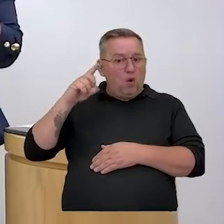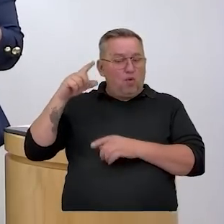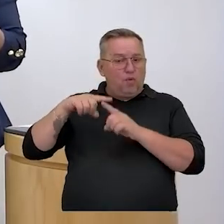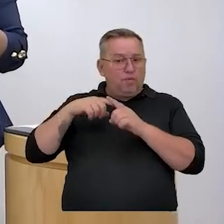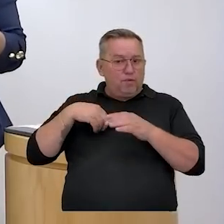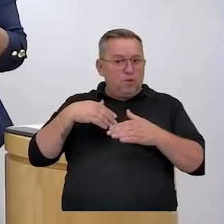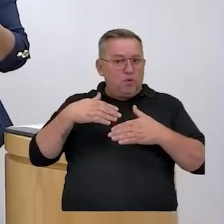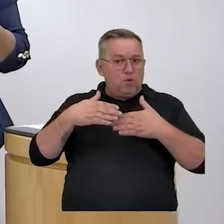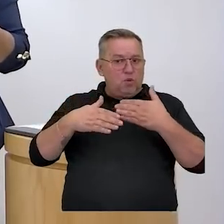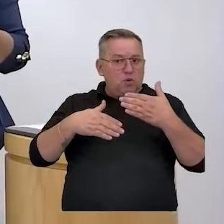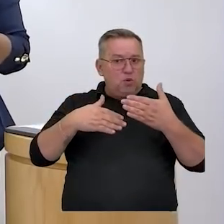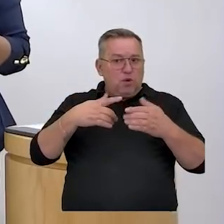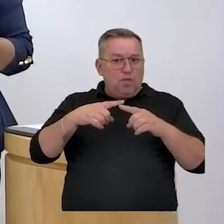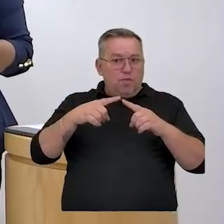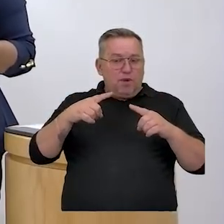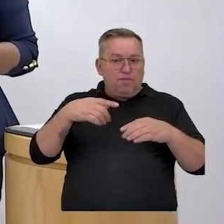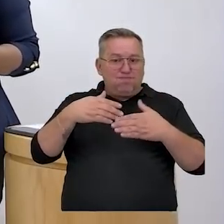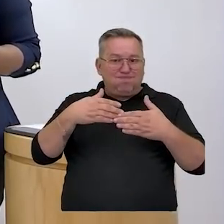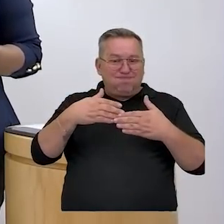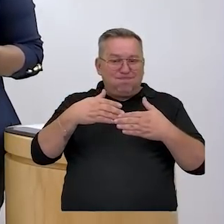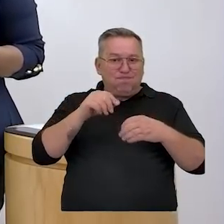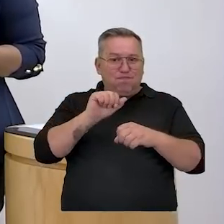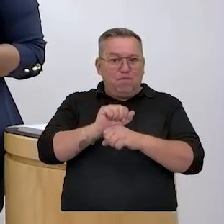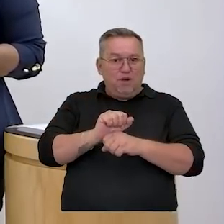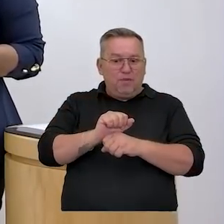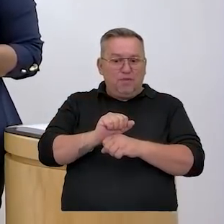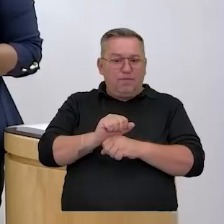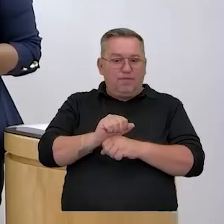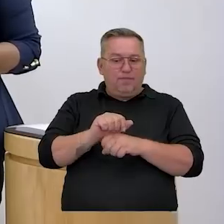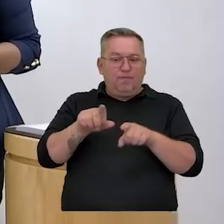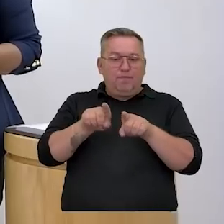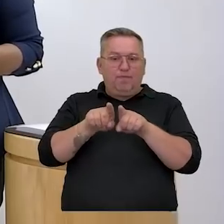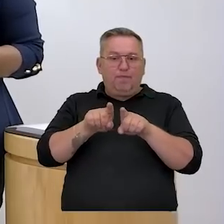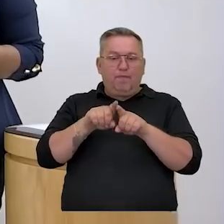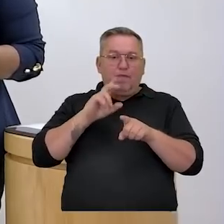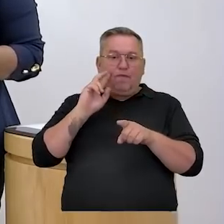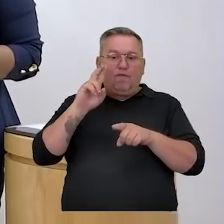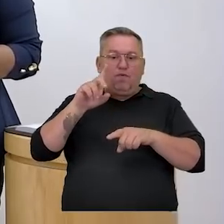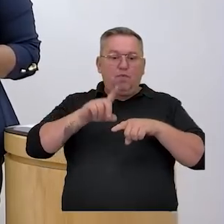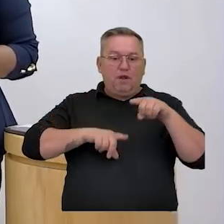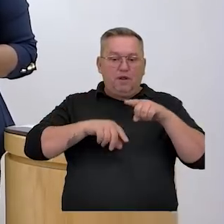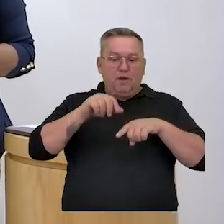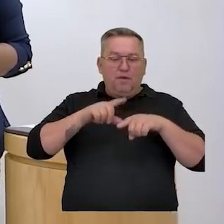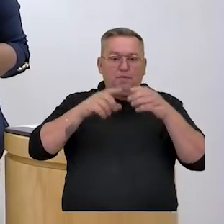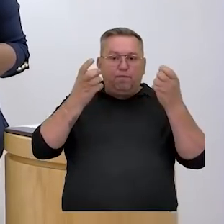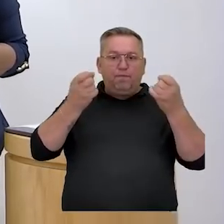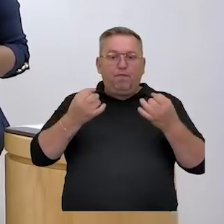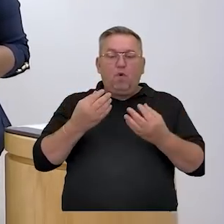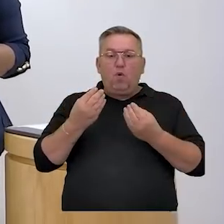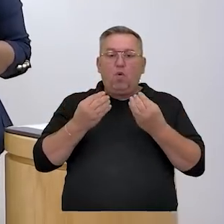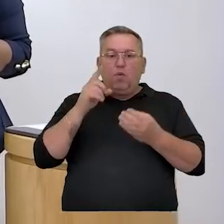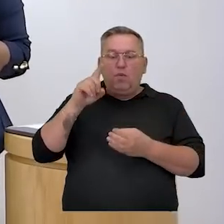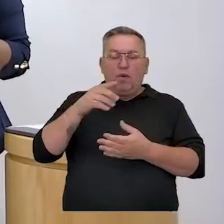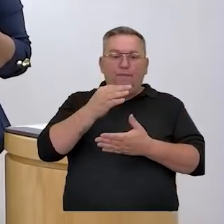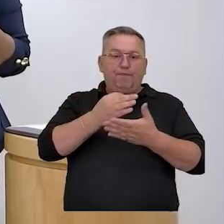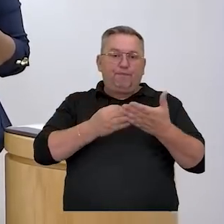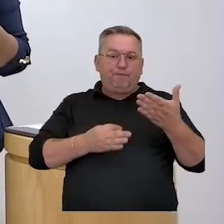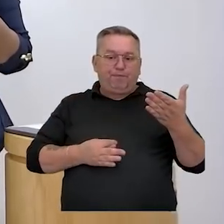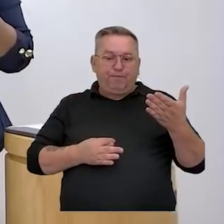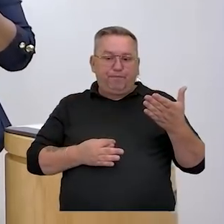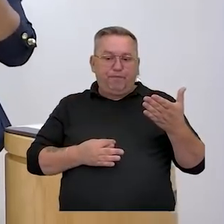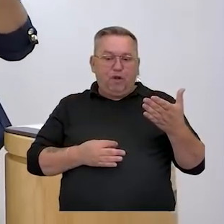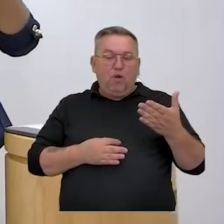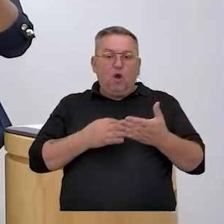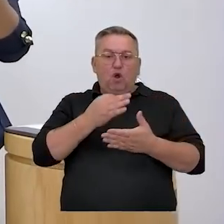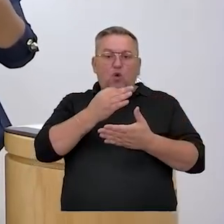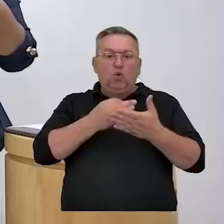sequência e houve uma quebra da sequência, houve uma quebra da lógica. Aí na sequência do material tem aí uma explicação de como que funciona o texto, que o texto não é